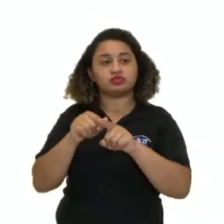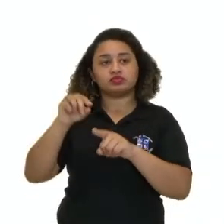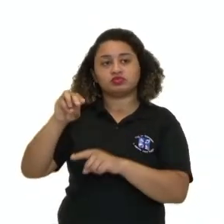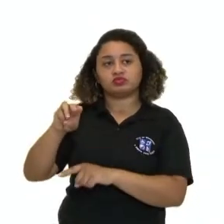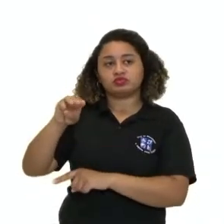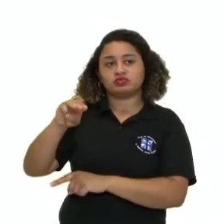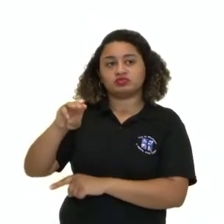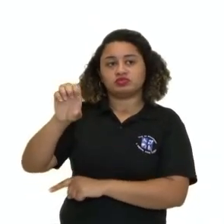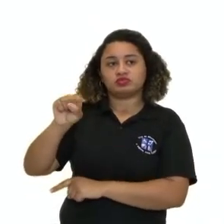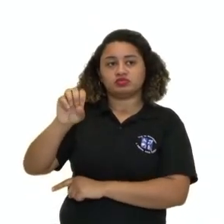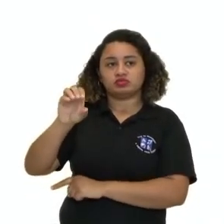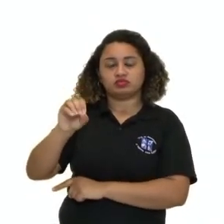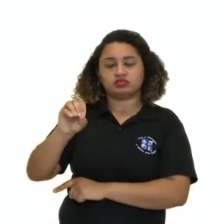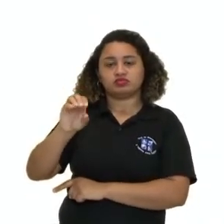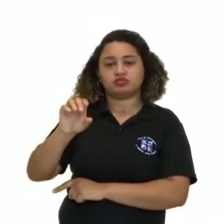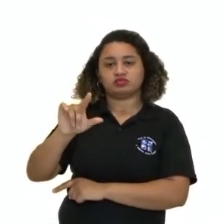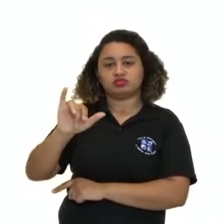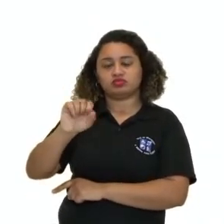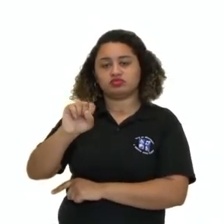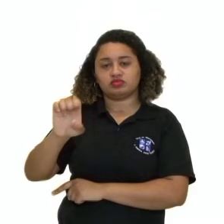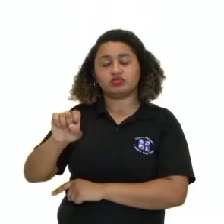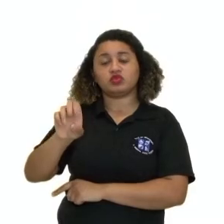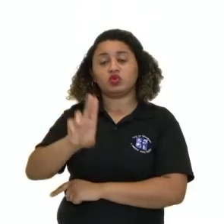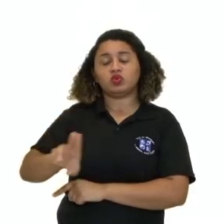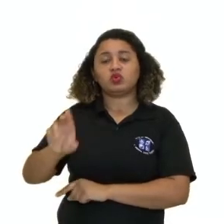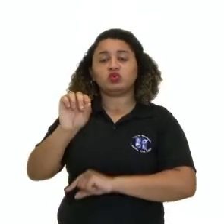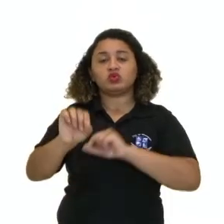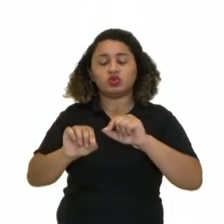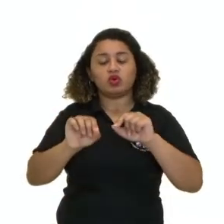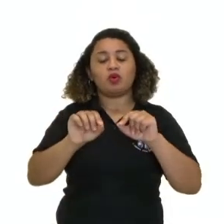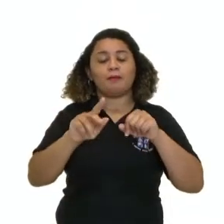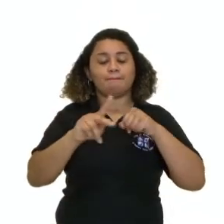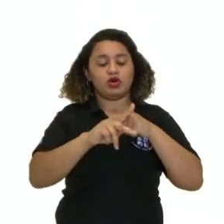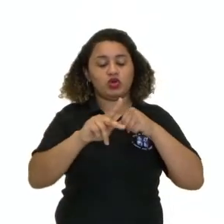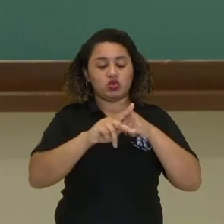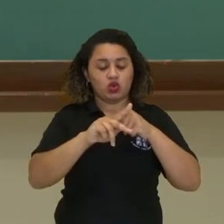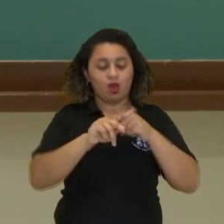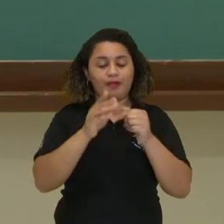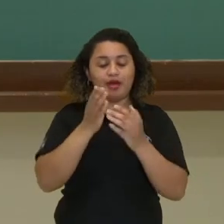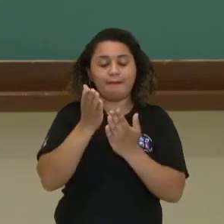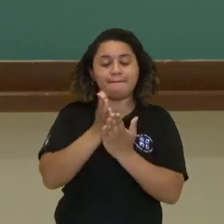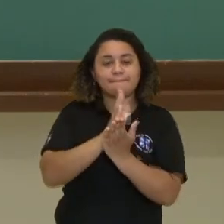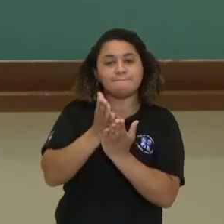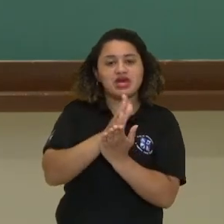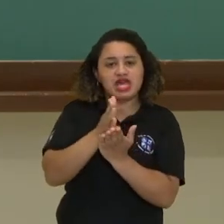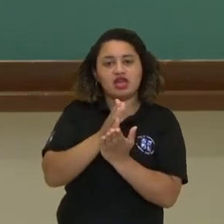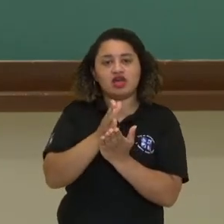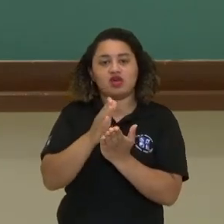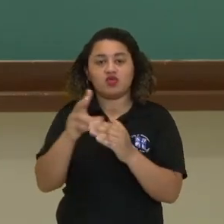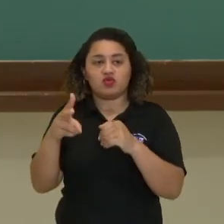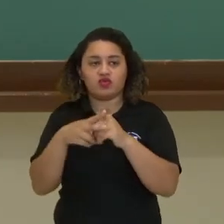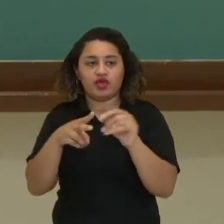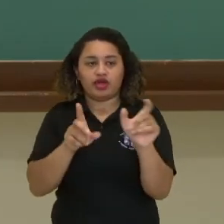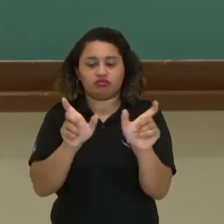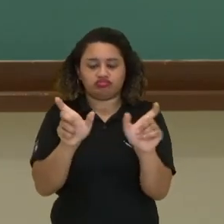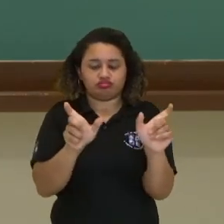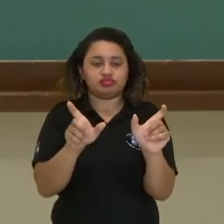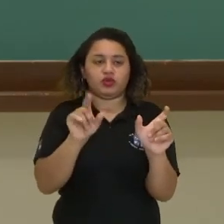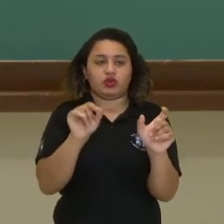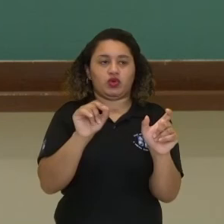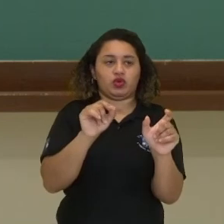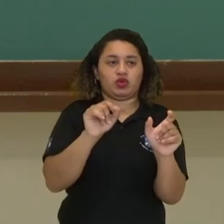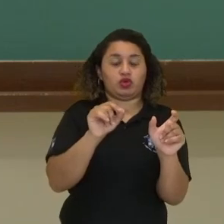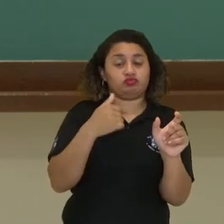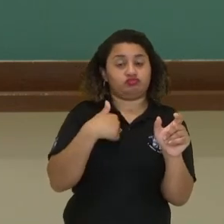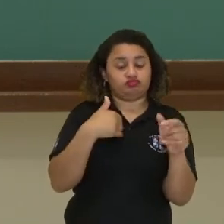utilizo o verbo no meio do... quando eu utilizo o pronome no meio do verbo. Ela é a menos usada. É como, por exemplo, quando